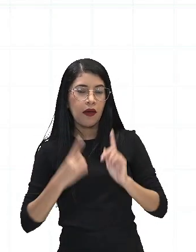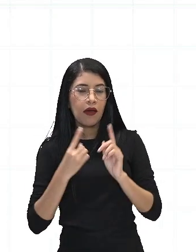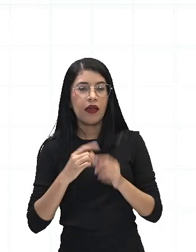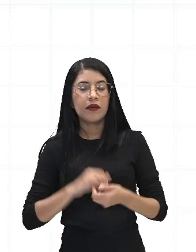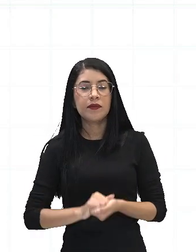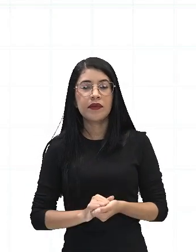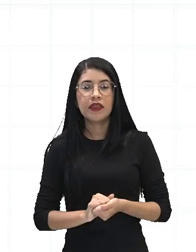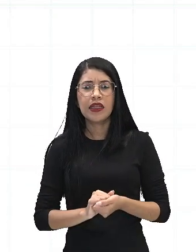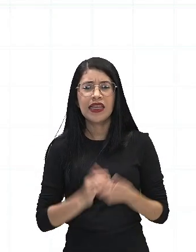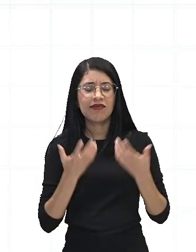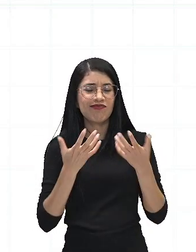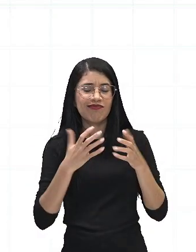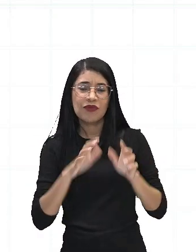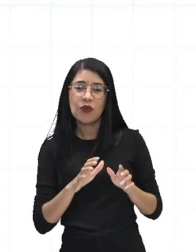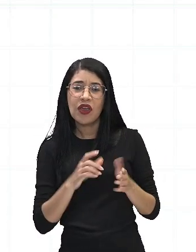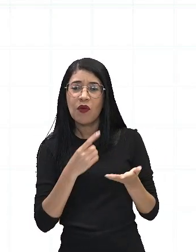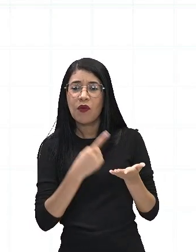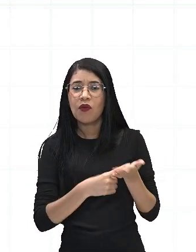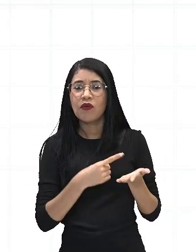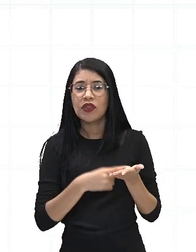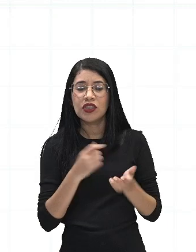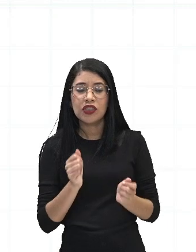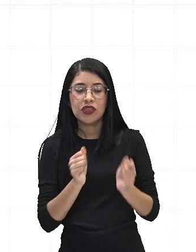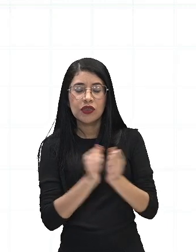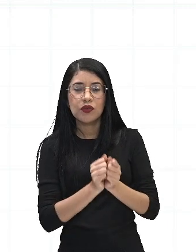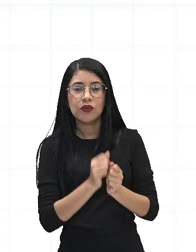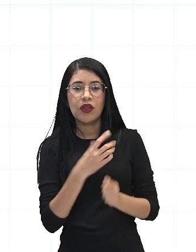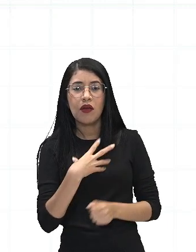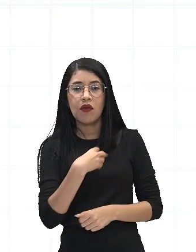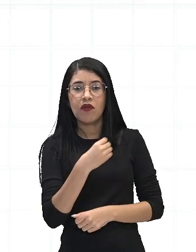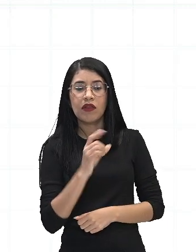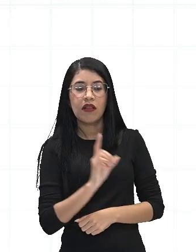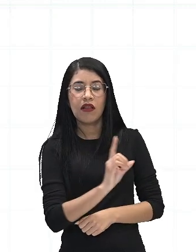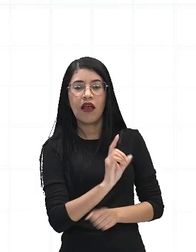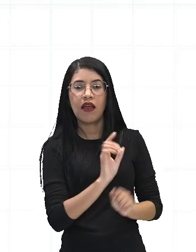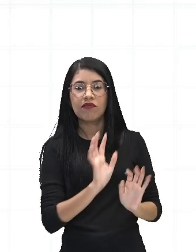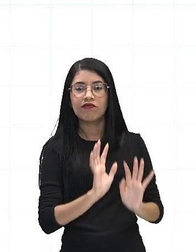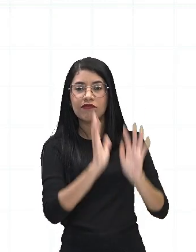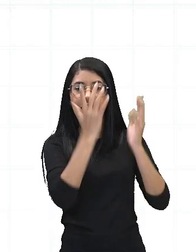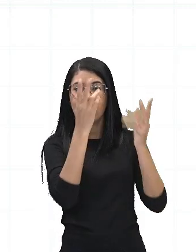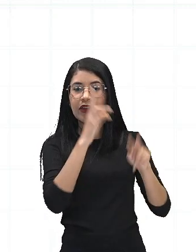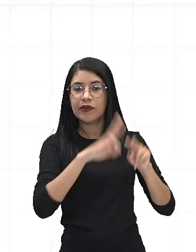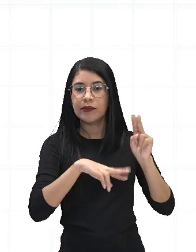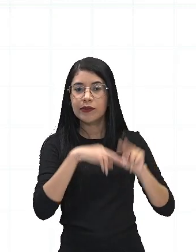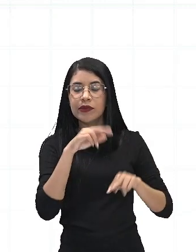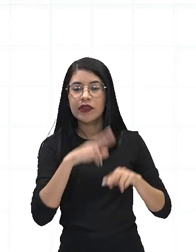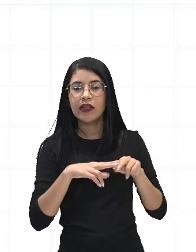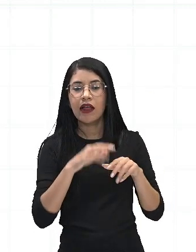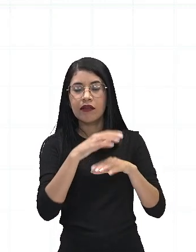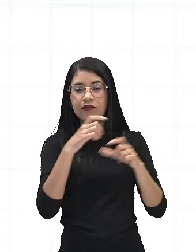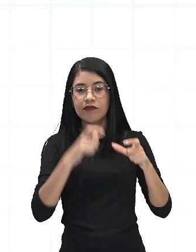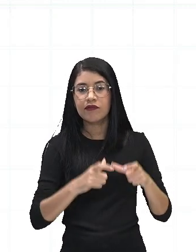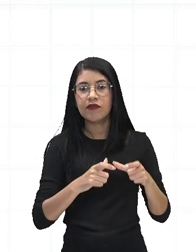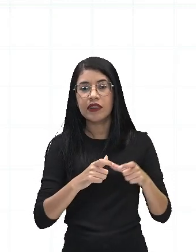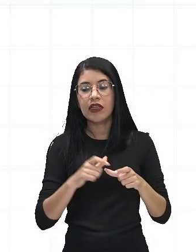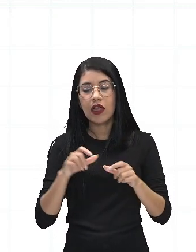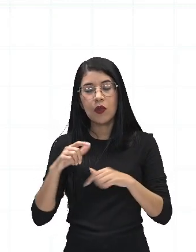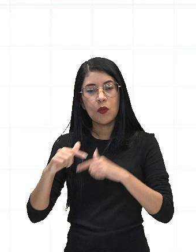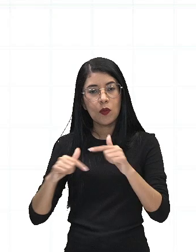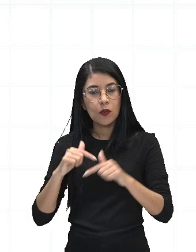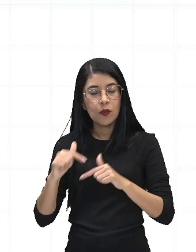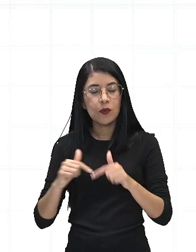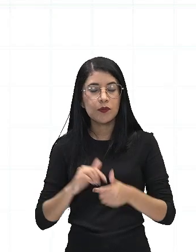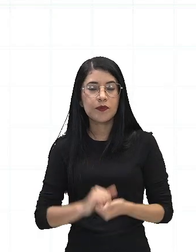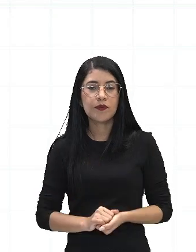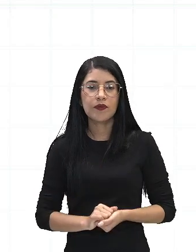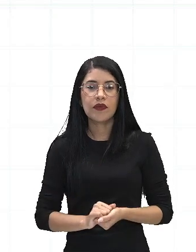ele recusa o seu convite para ir com a filha para a festa junina na vila de pescadores, onde ela trabalha. Então, onde